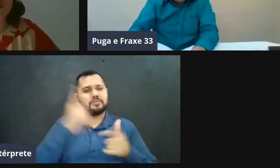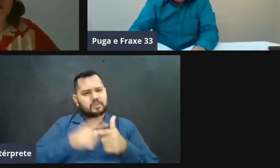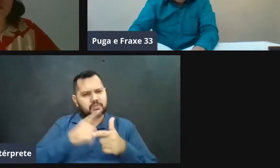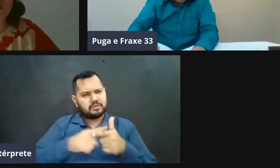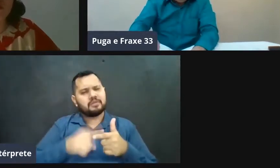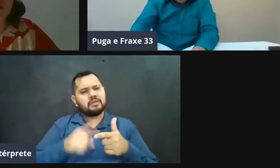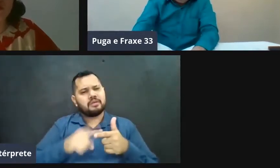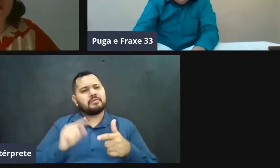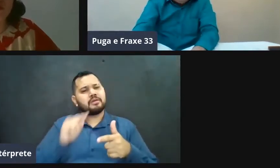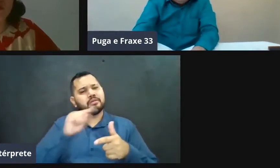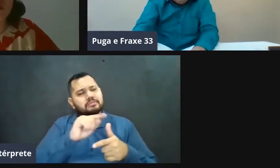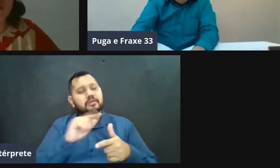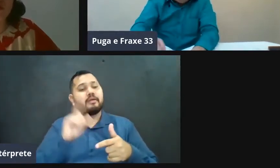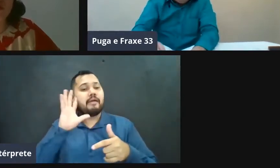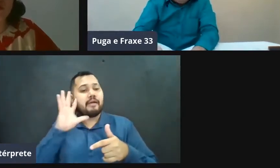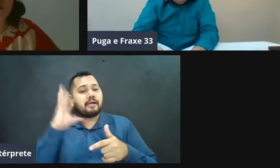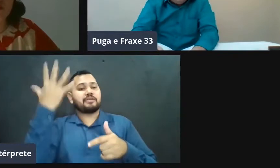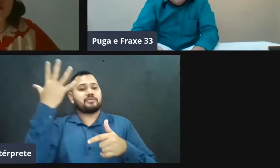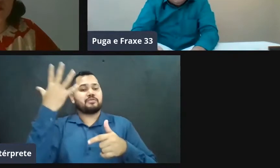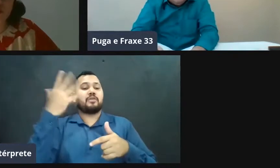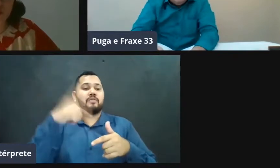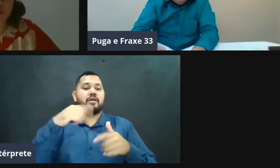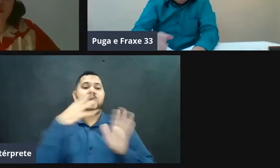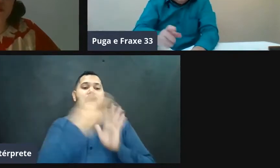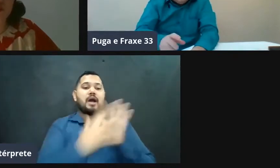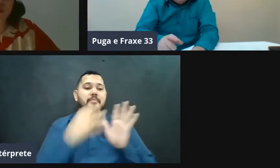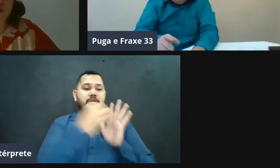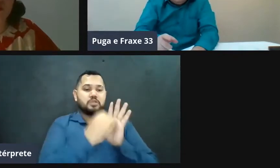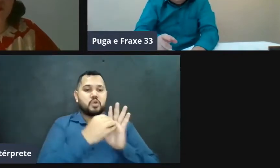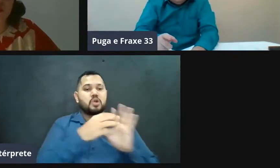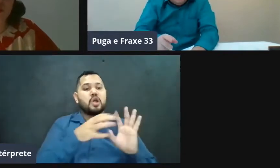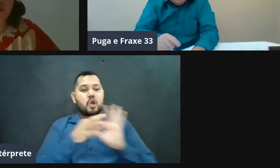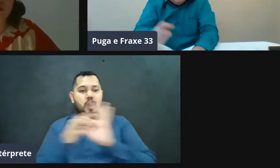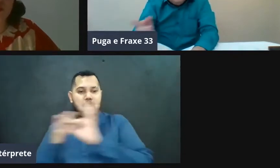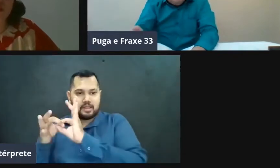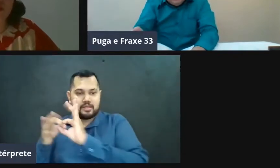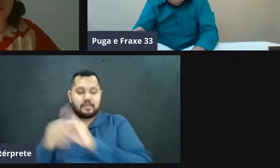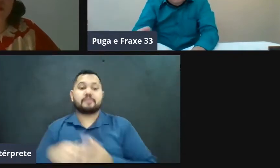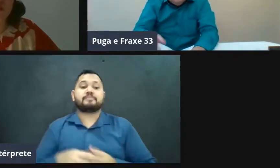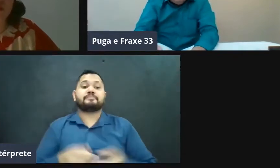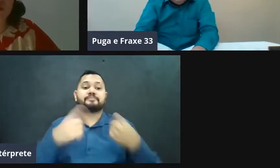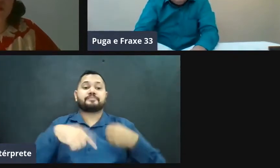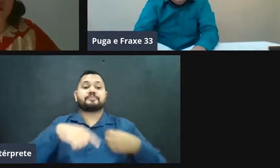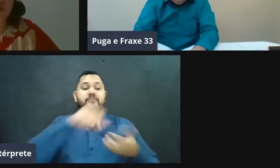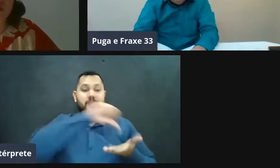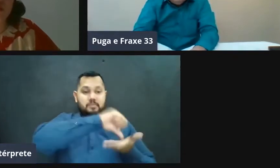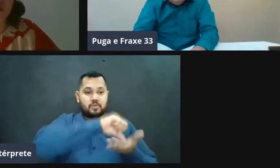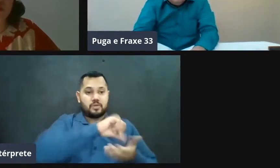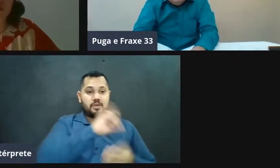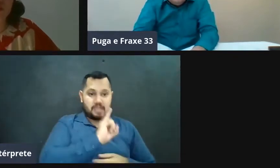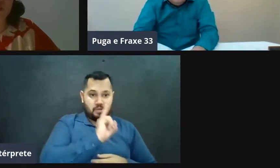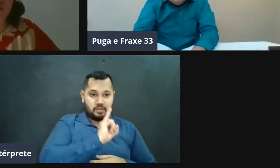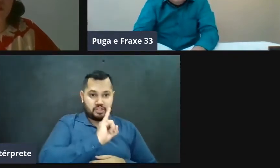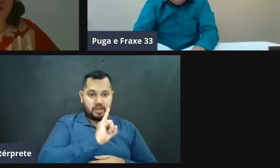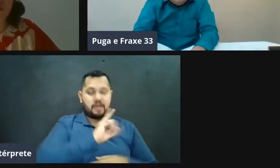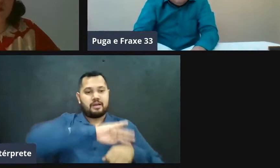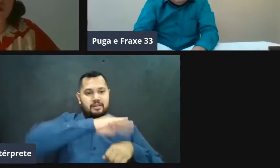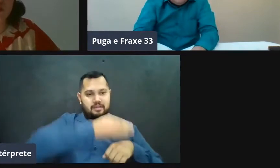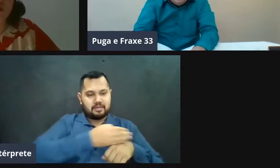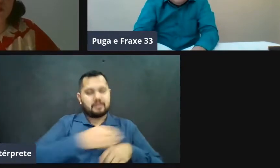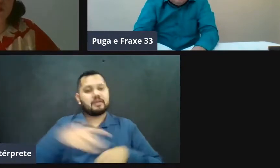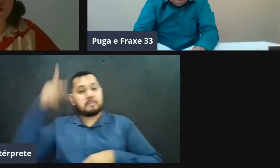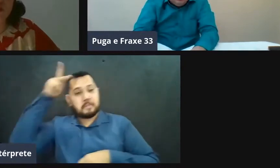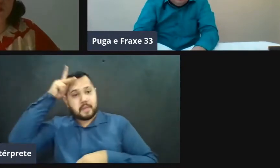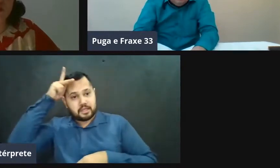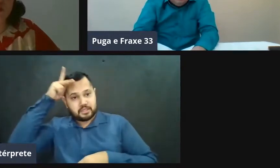cuja solução passa pela Amazônia Conectada. Já em Itacoatiara e Parintins, o sinal da internet é um sinal